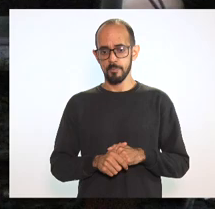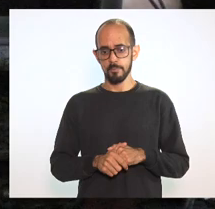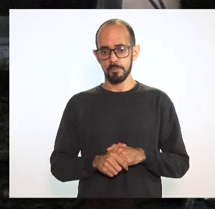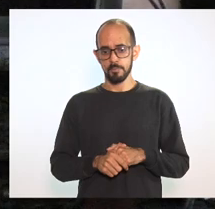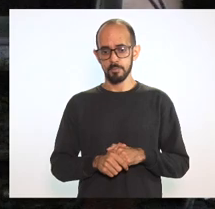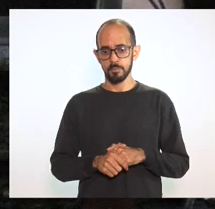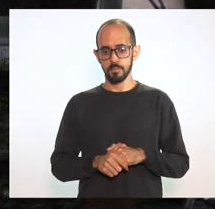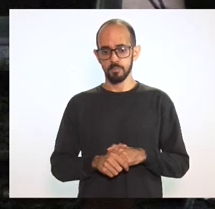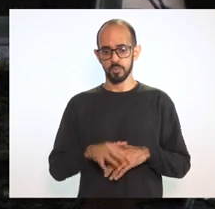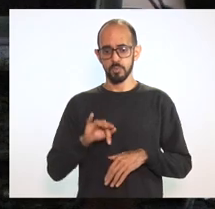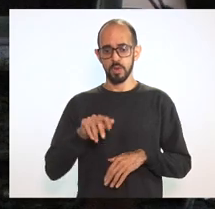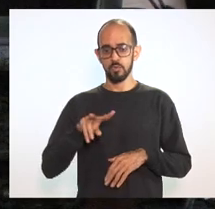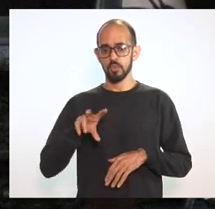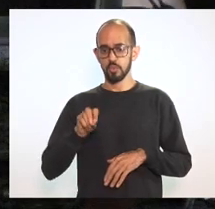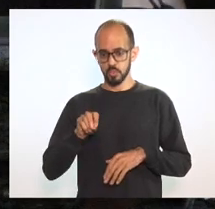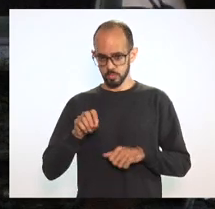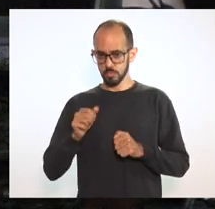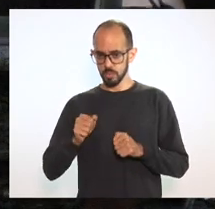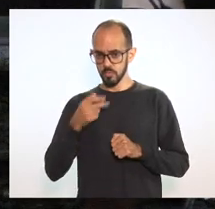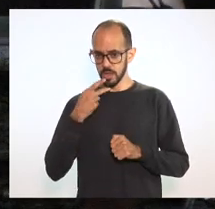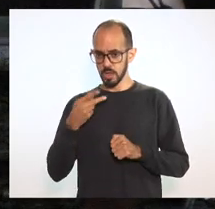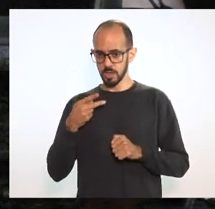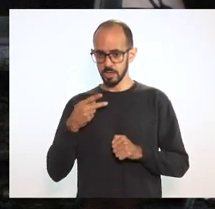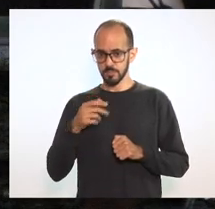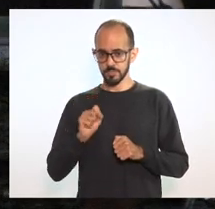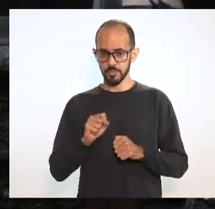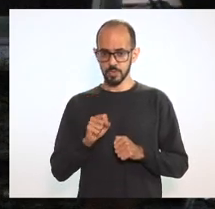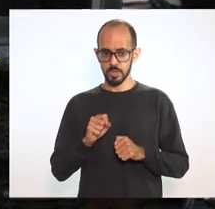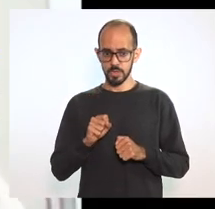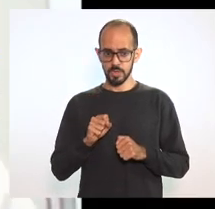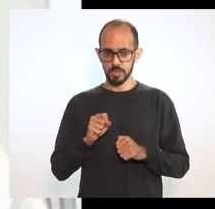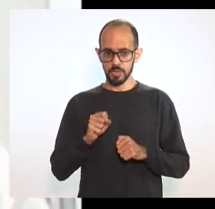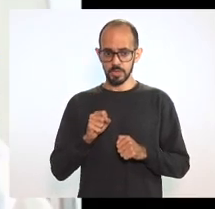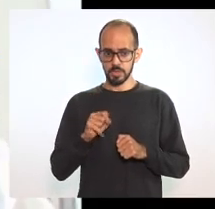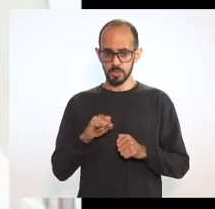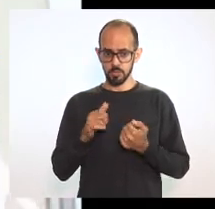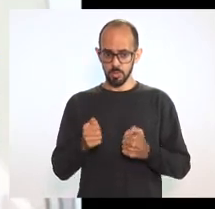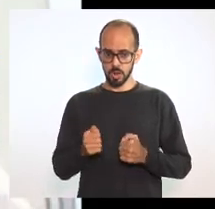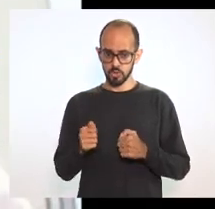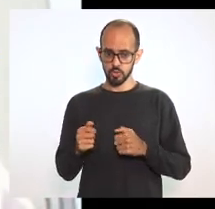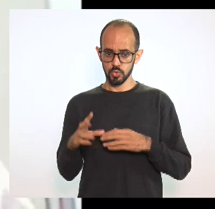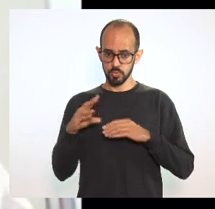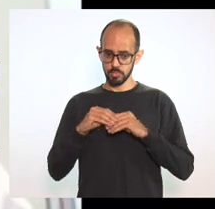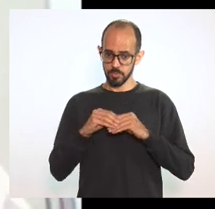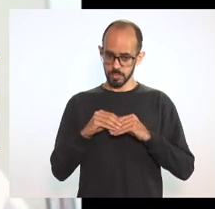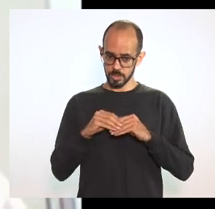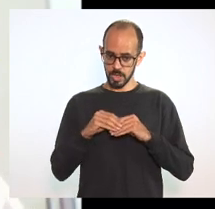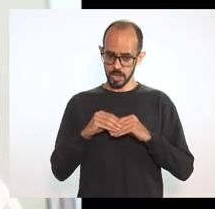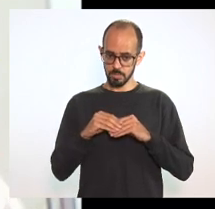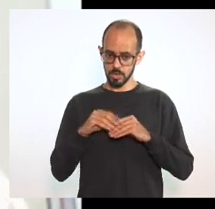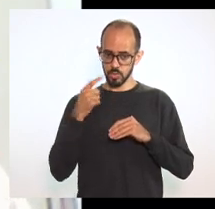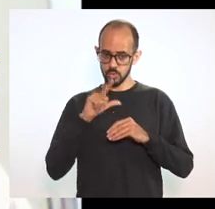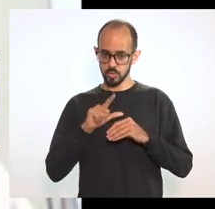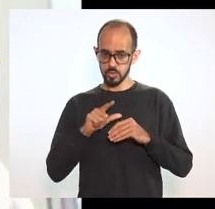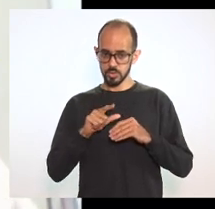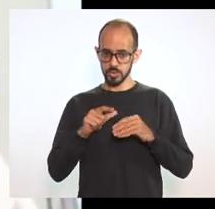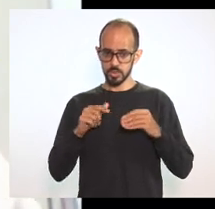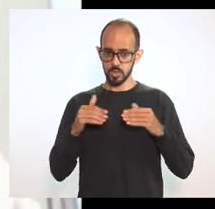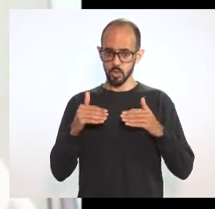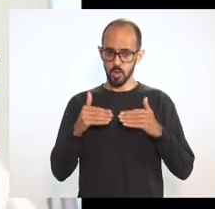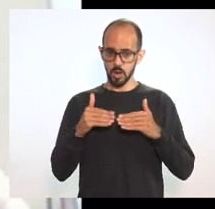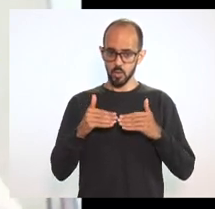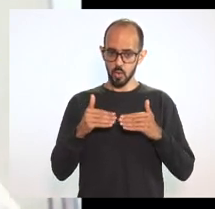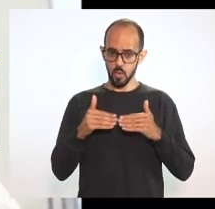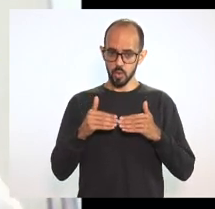Sim, deputado Flávio. Se for possível contribuir para chegar a um acordo com relação ao projeto do deputado